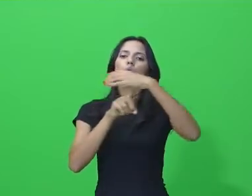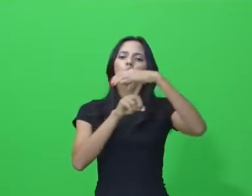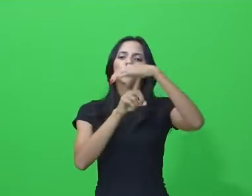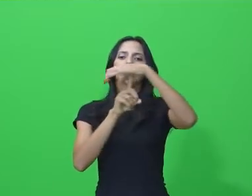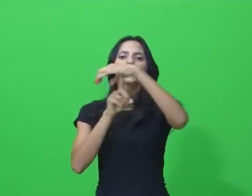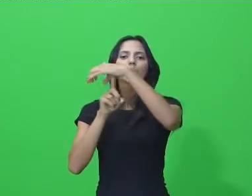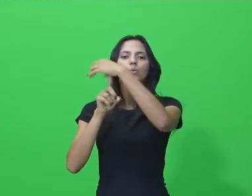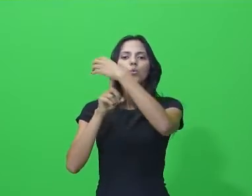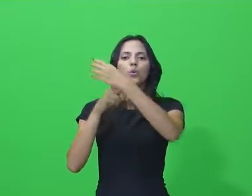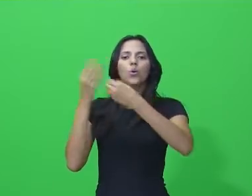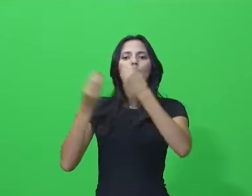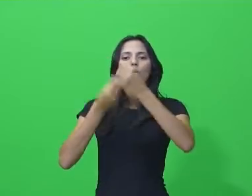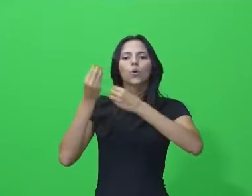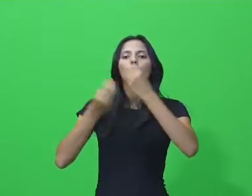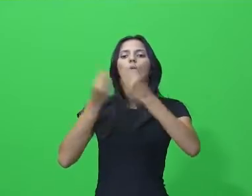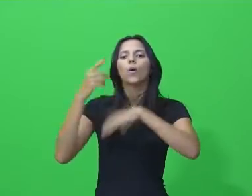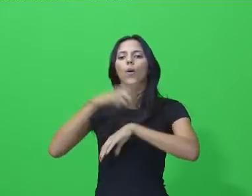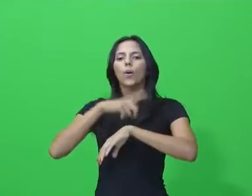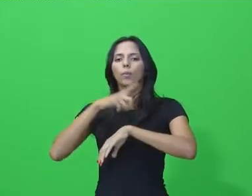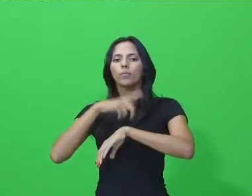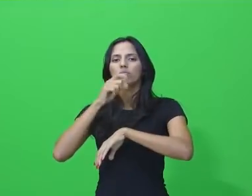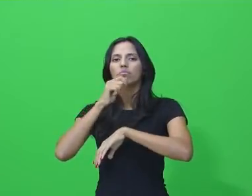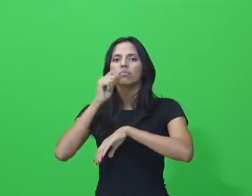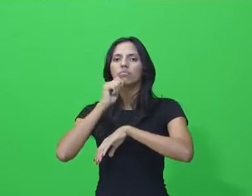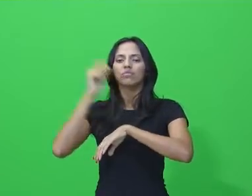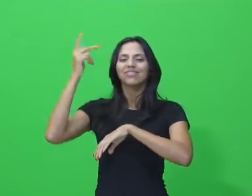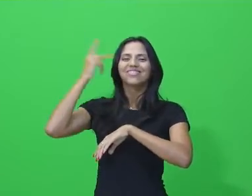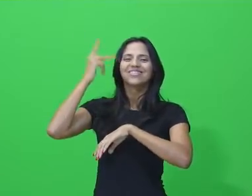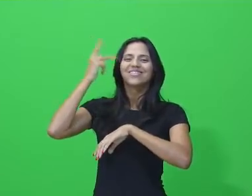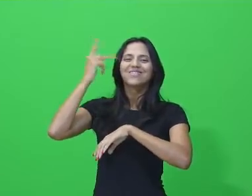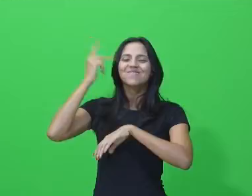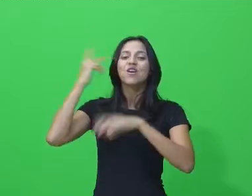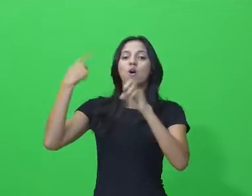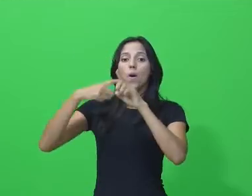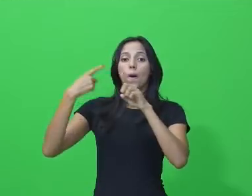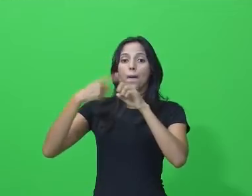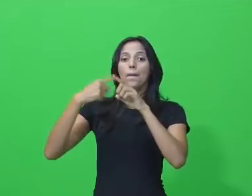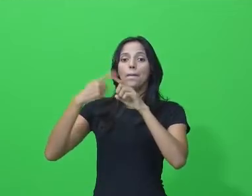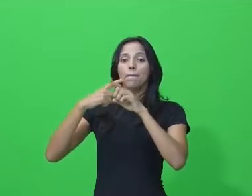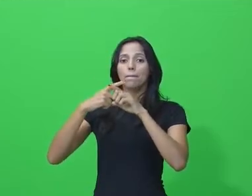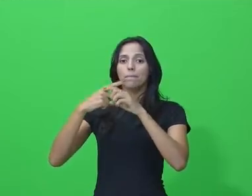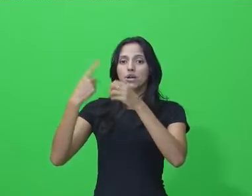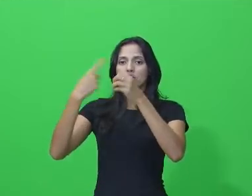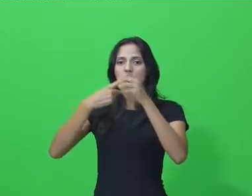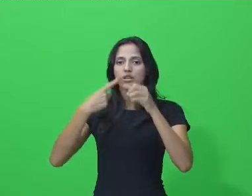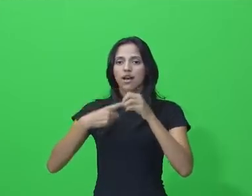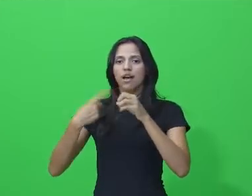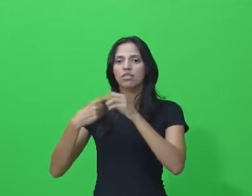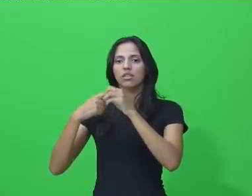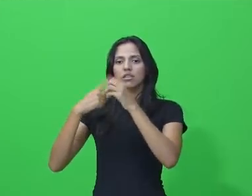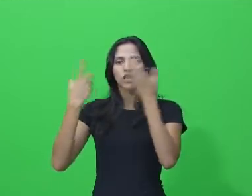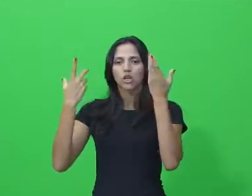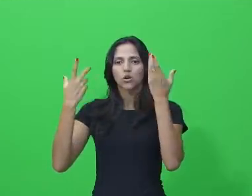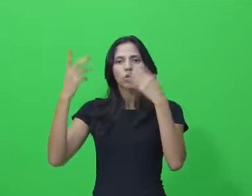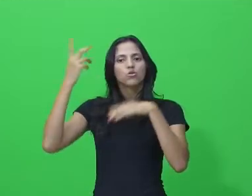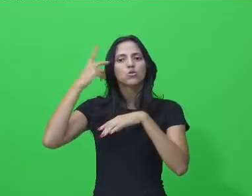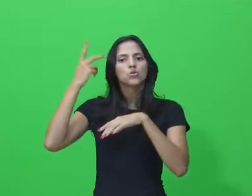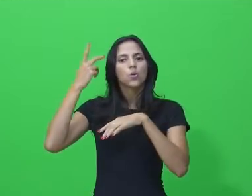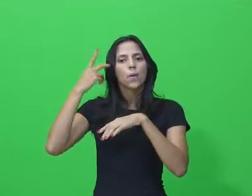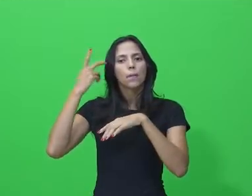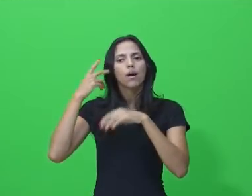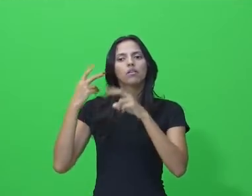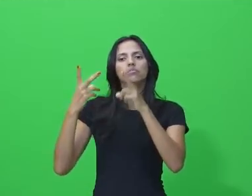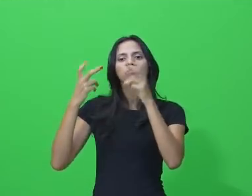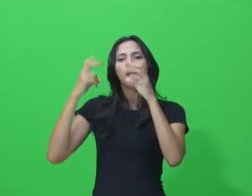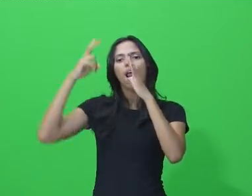nesta segunda-feira em Cuiabá Paulista, região de Presidente Prudente, assustando agricultores da